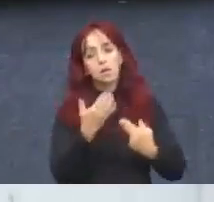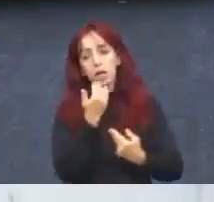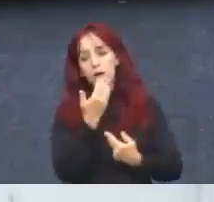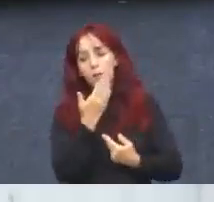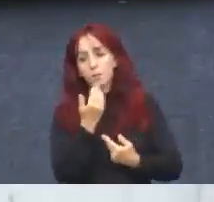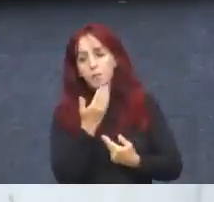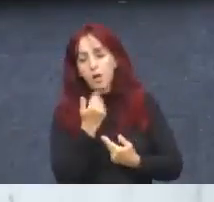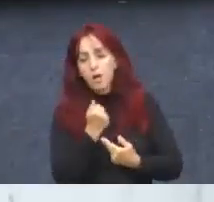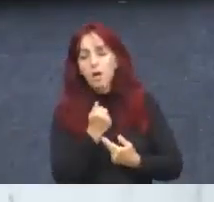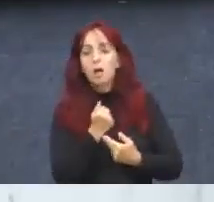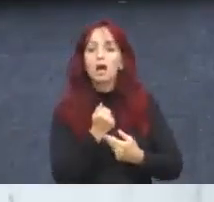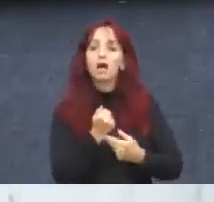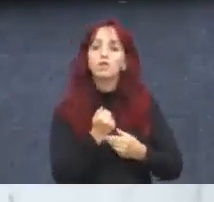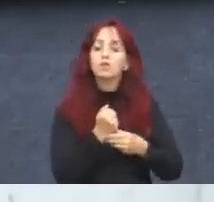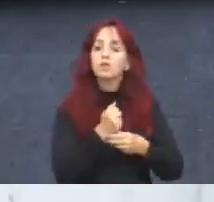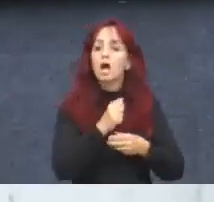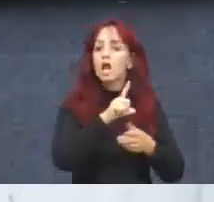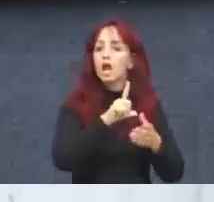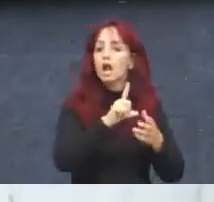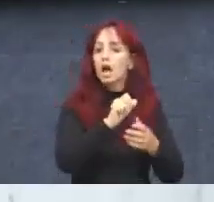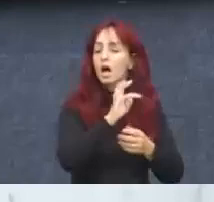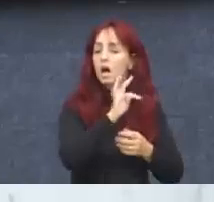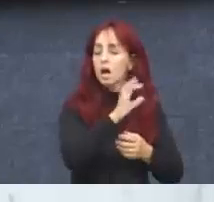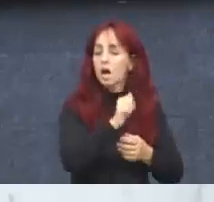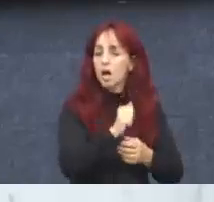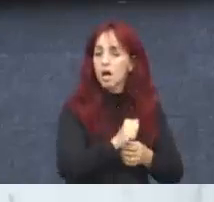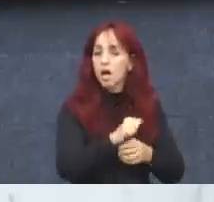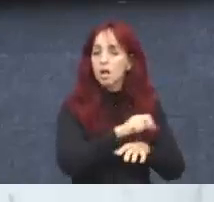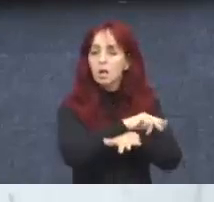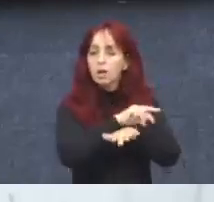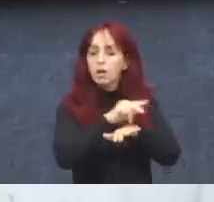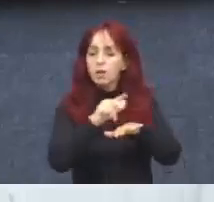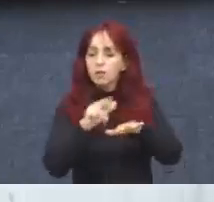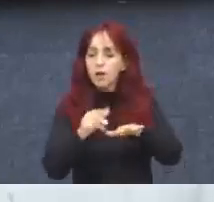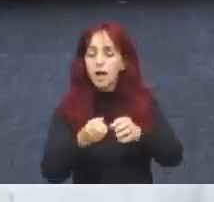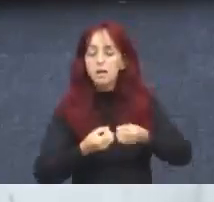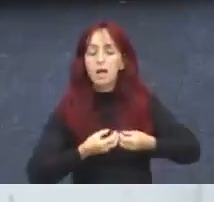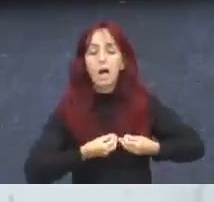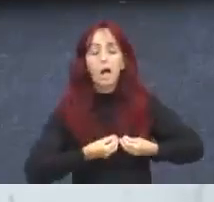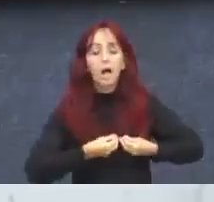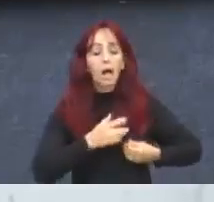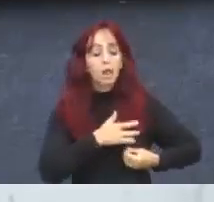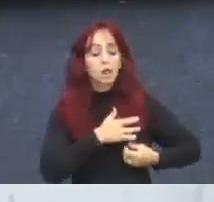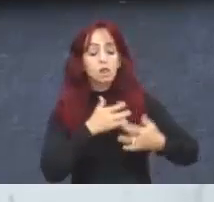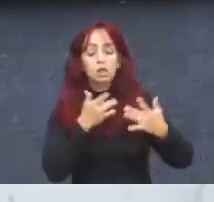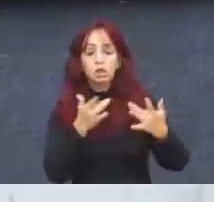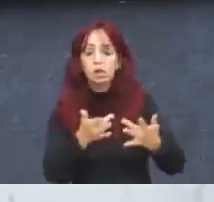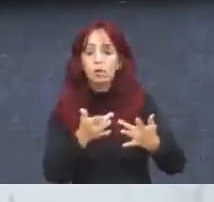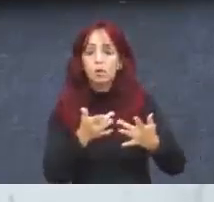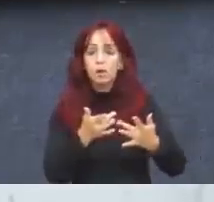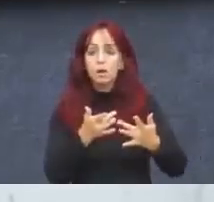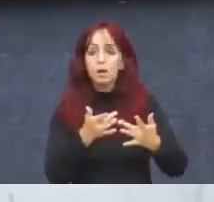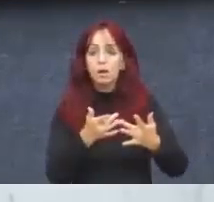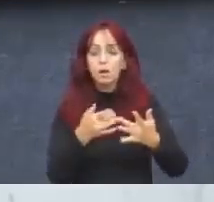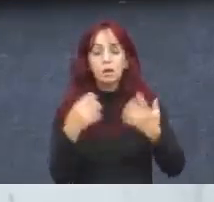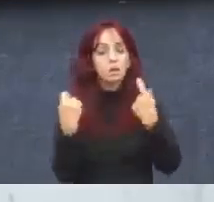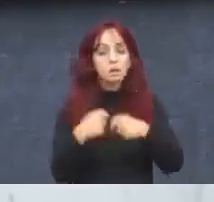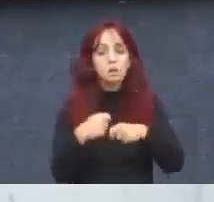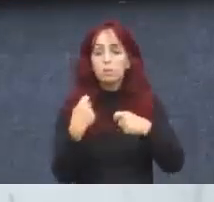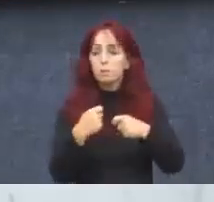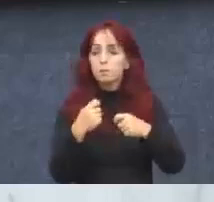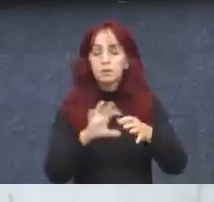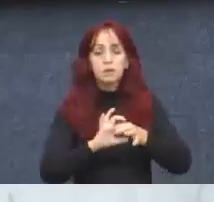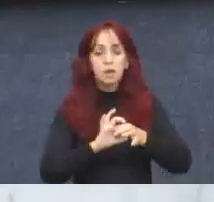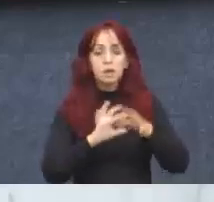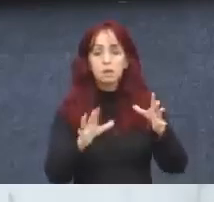eles industrializados ou in natura, a doarem o seu excedente a pessoas físicas ou jurídicas sem necessidade de licença